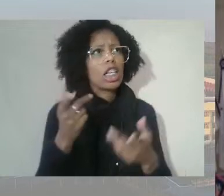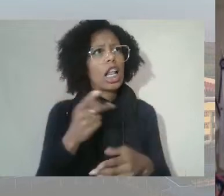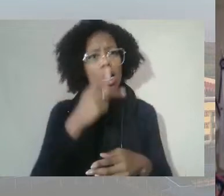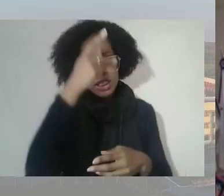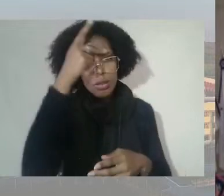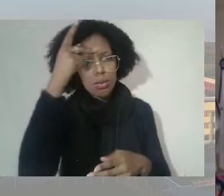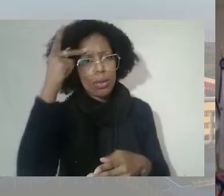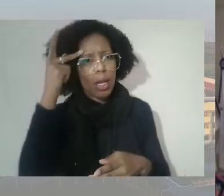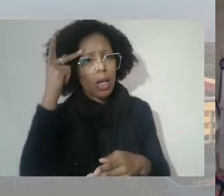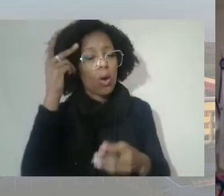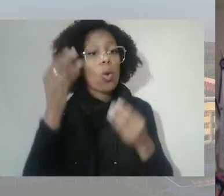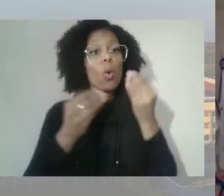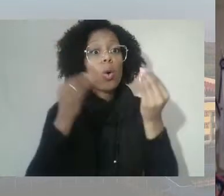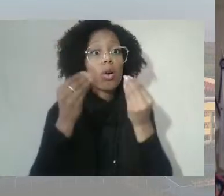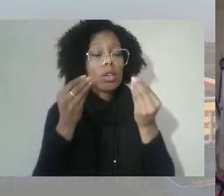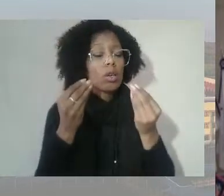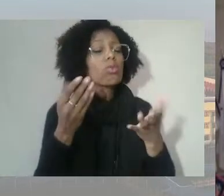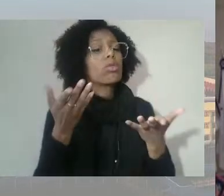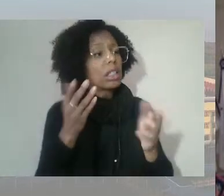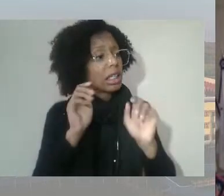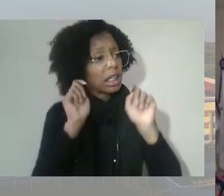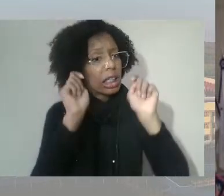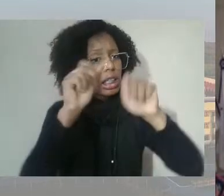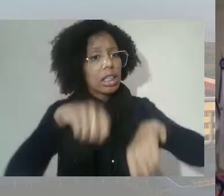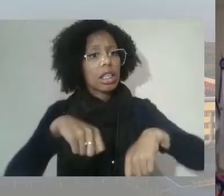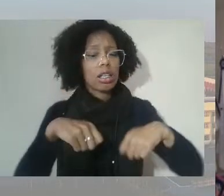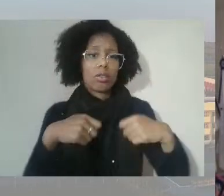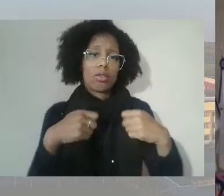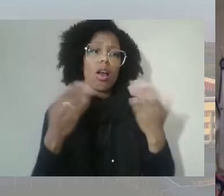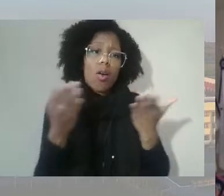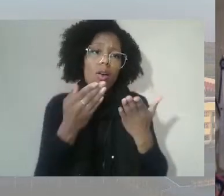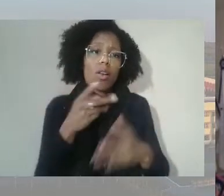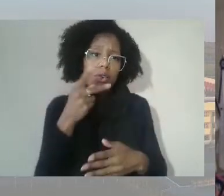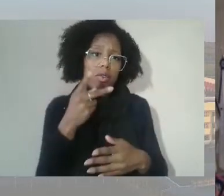uma atitude simplista, ato que rechaçamos aqui.